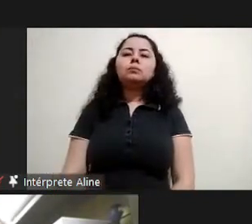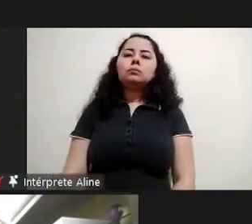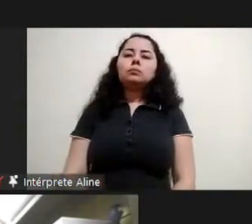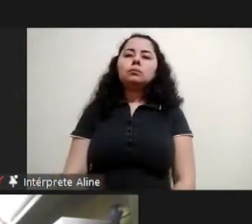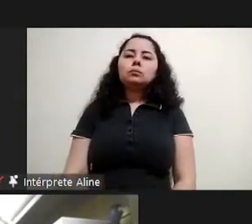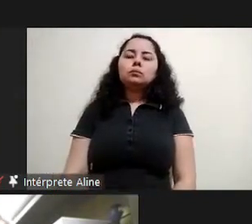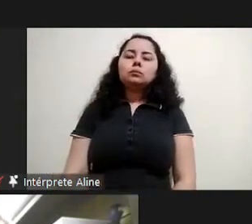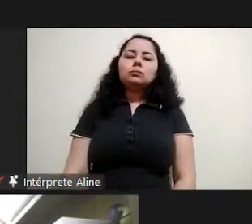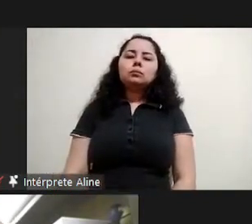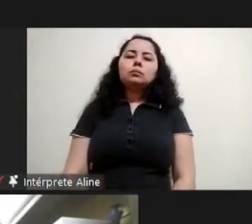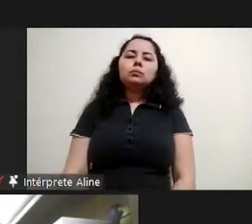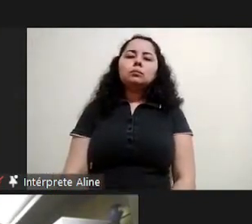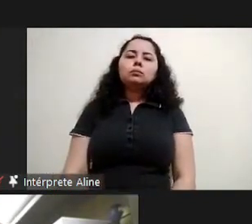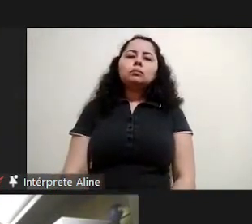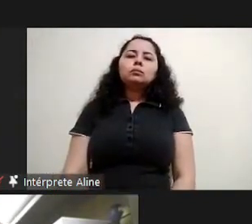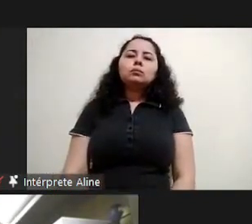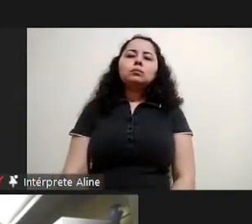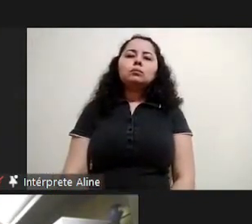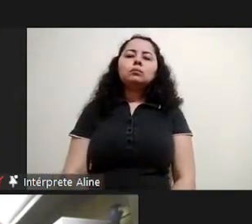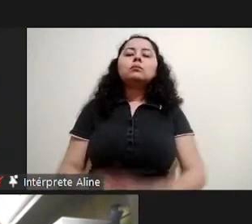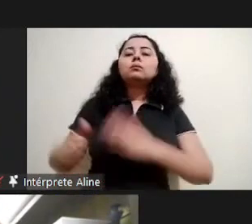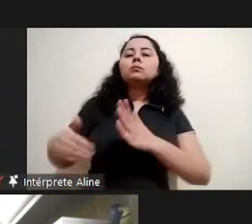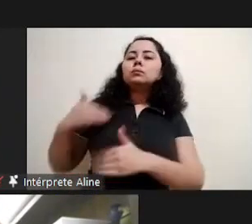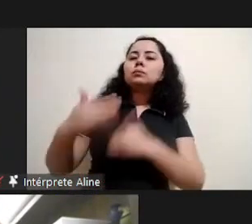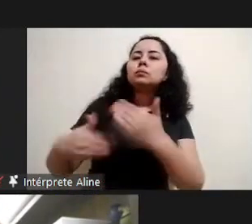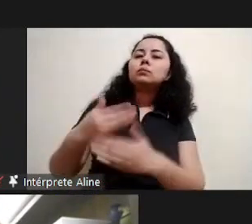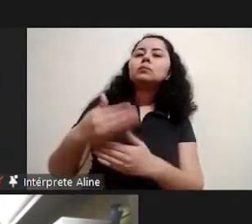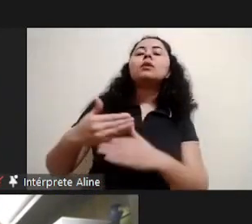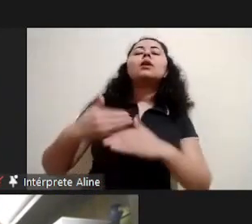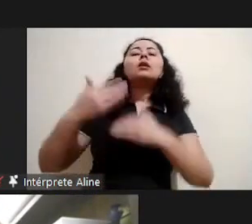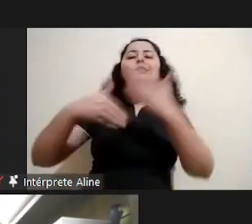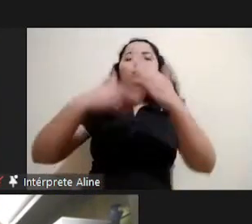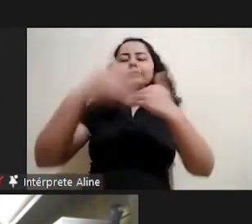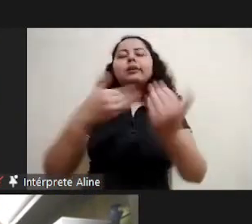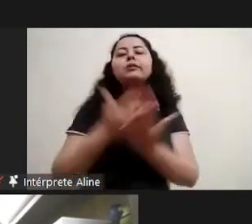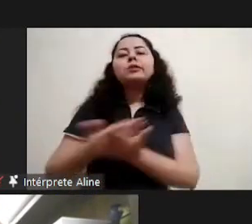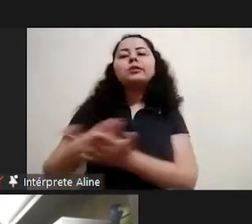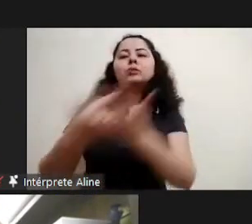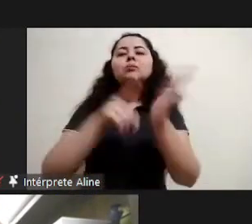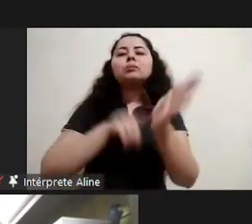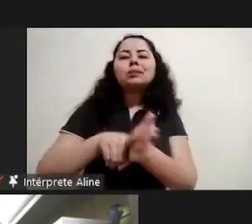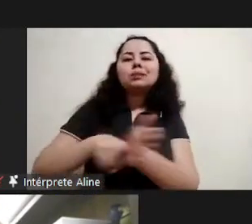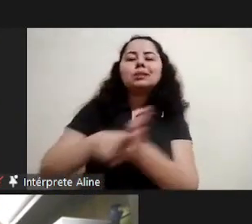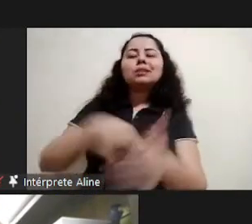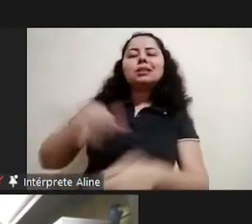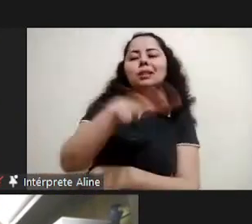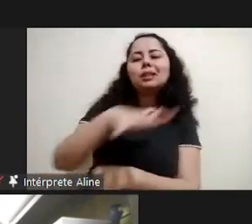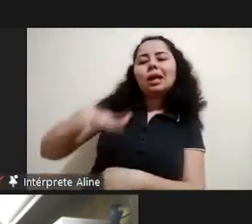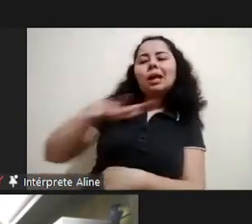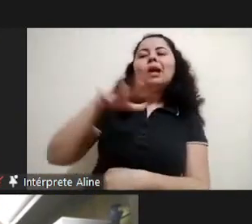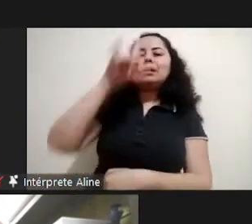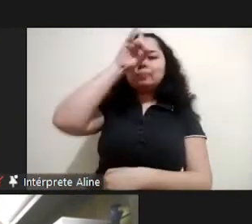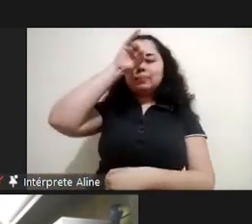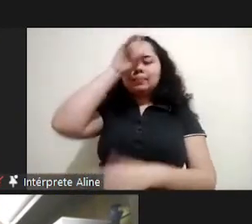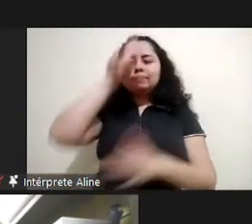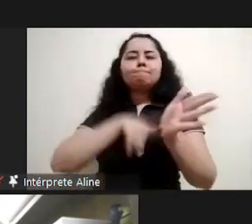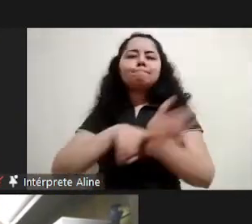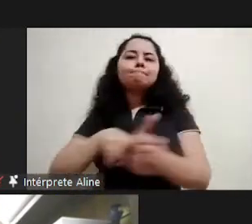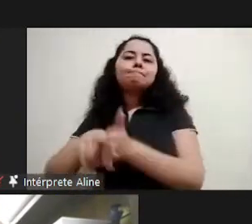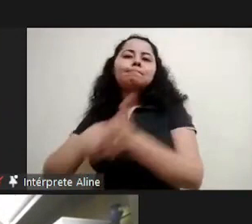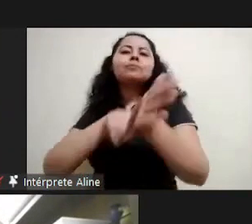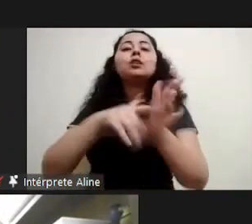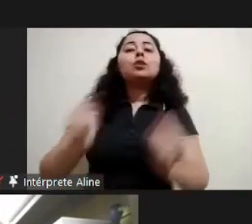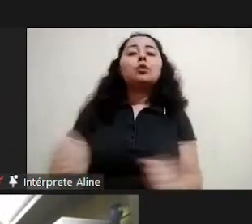Nesta trajetória, desenvolve estudos e pesquisas nas áreas clínicas, estudos multicêntricos na pesquisa acadêmica na UFJF em parceria com a